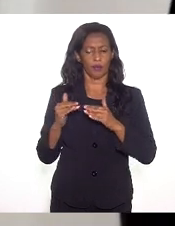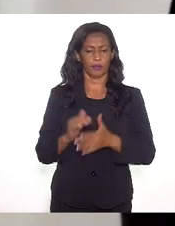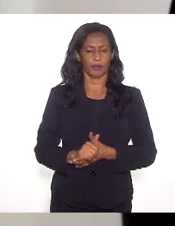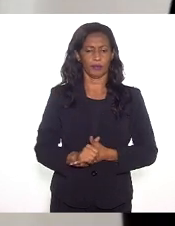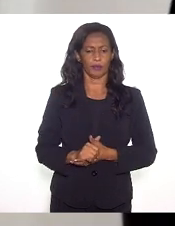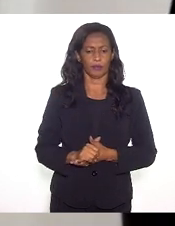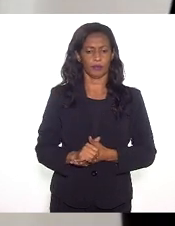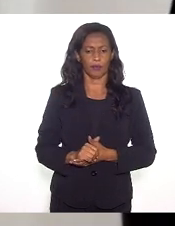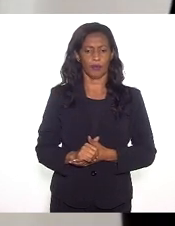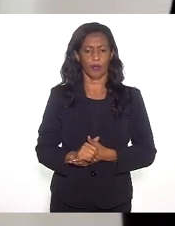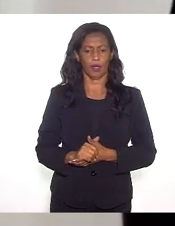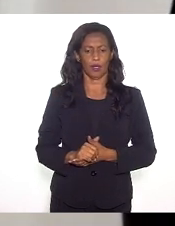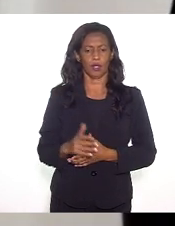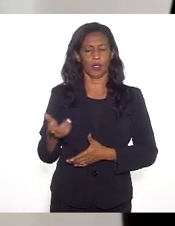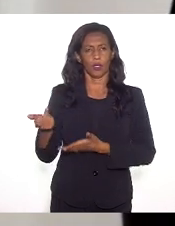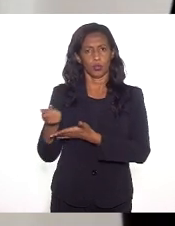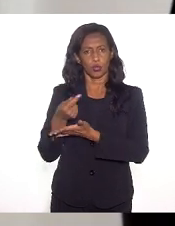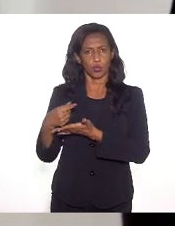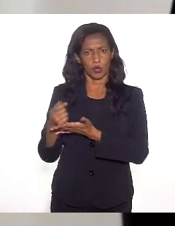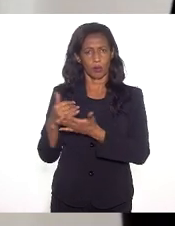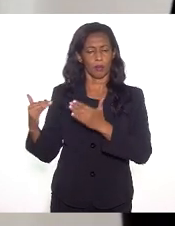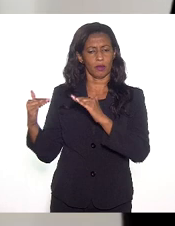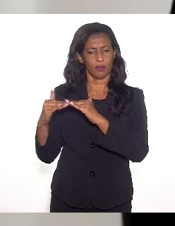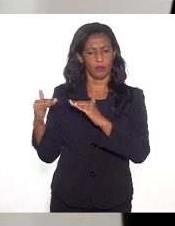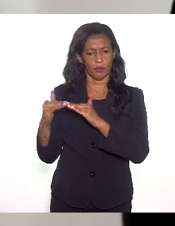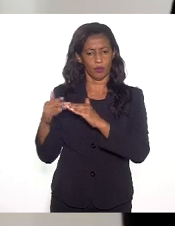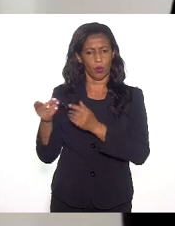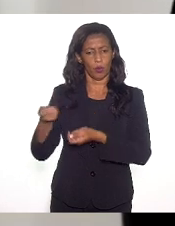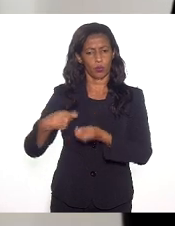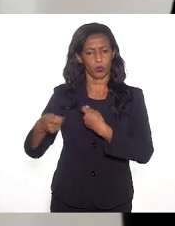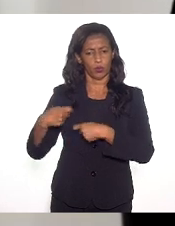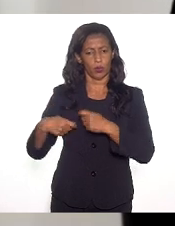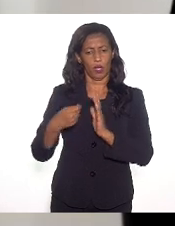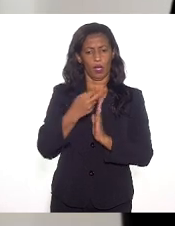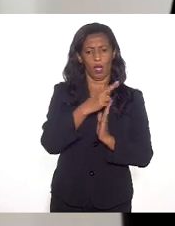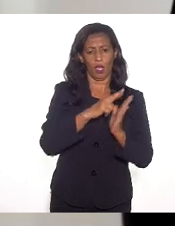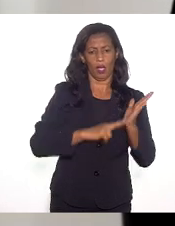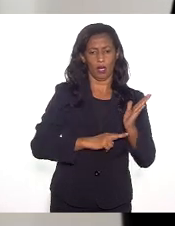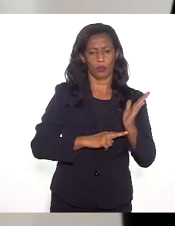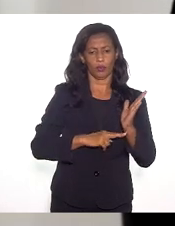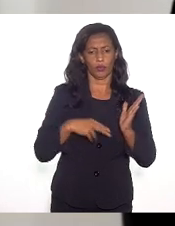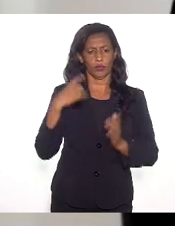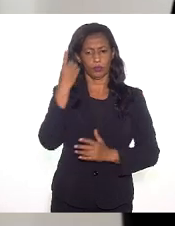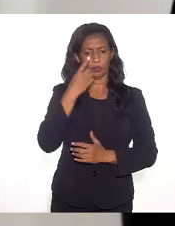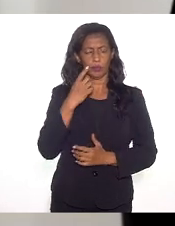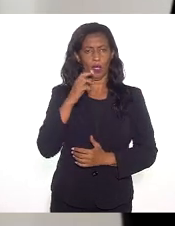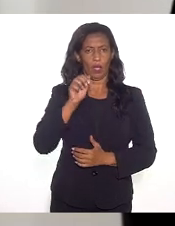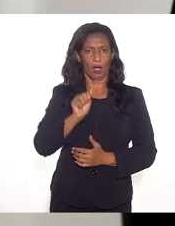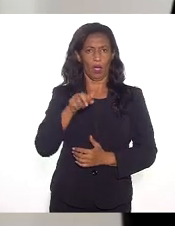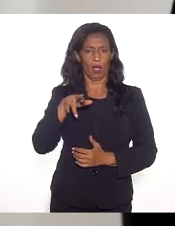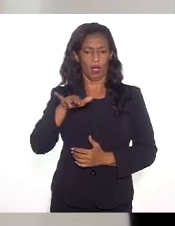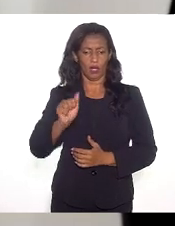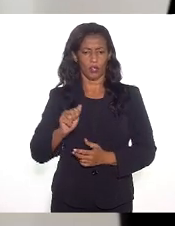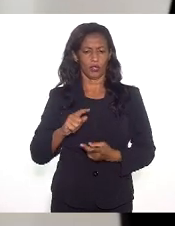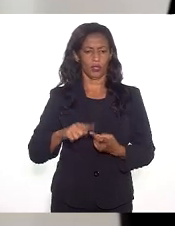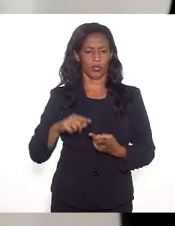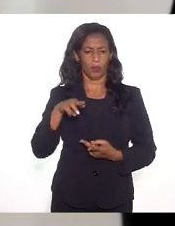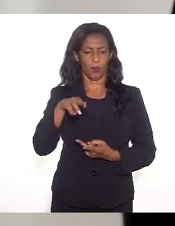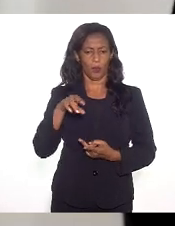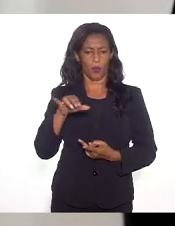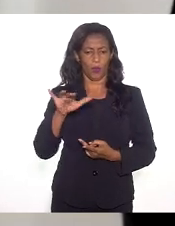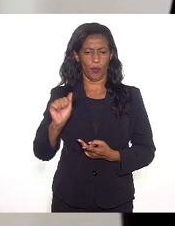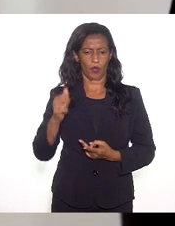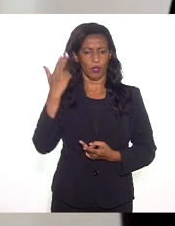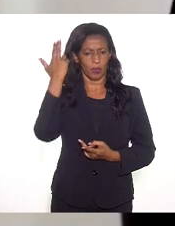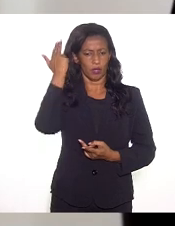Social favorável, de Orçamento, Finanças, Fiscalização Financeira e Controle favorável. Relatores, deputados Alexandre Knoploch, Rosenberg Reis, Mônica Francisca e